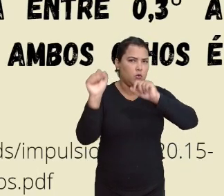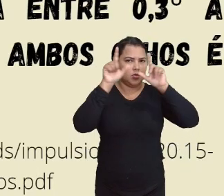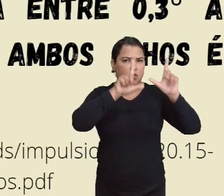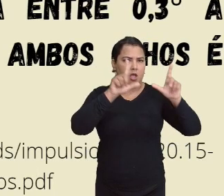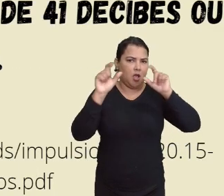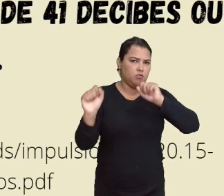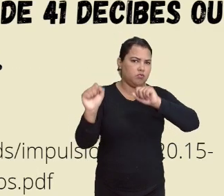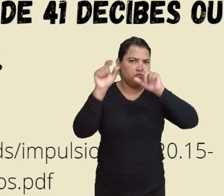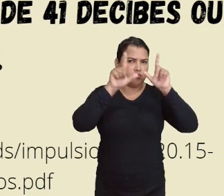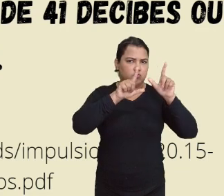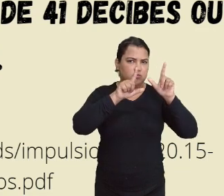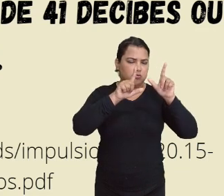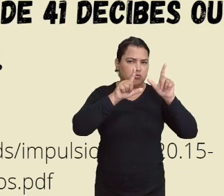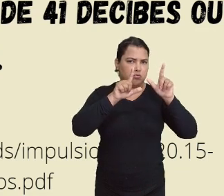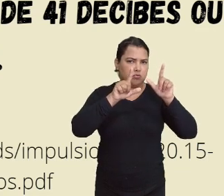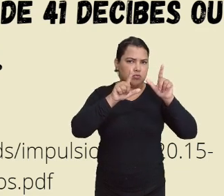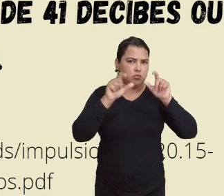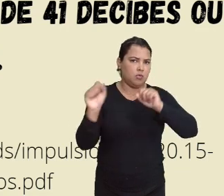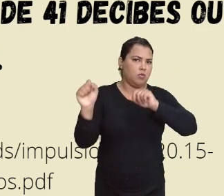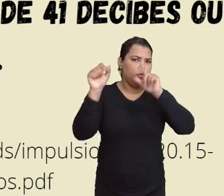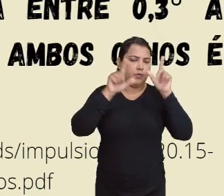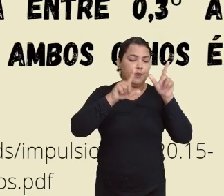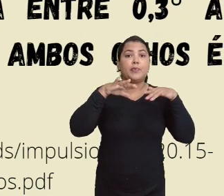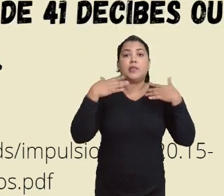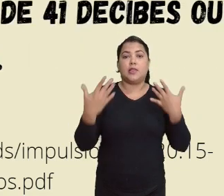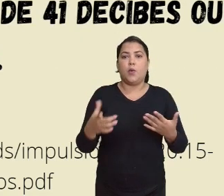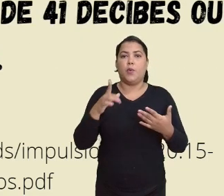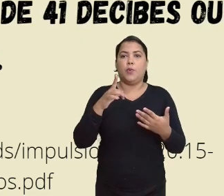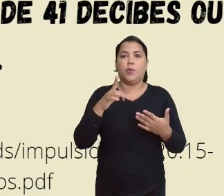favor. Boa. Isso, auditiva.